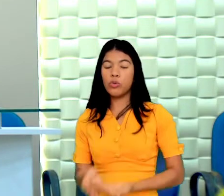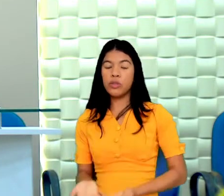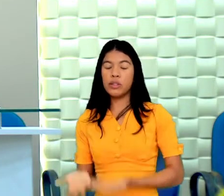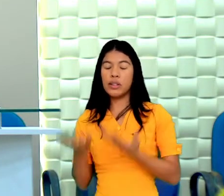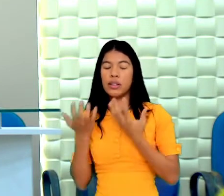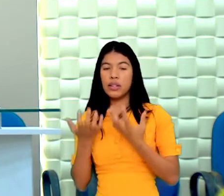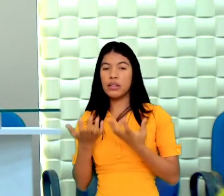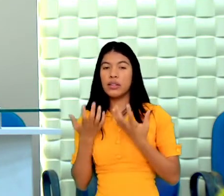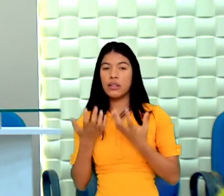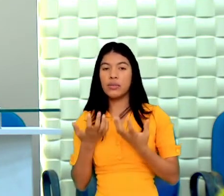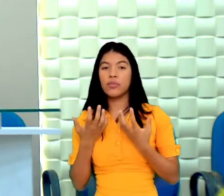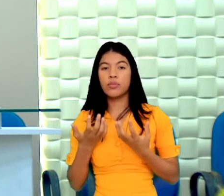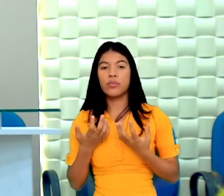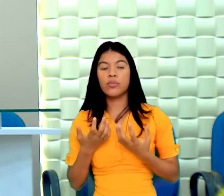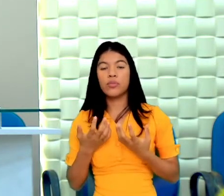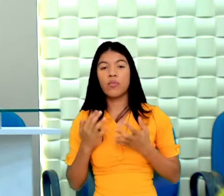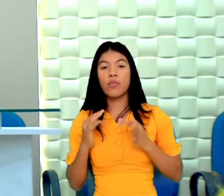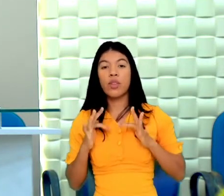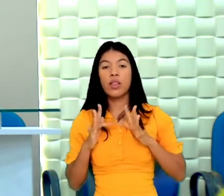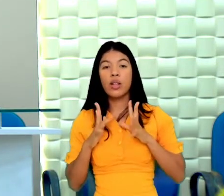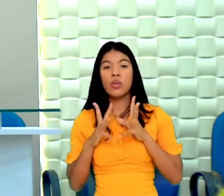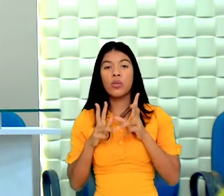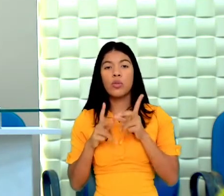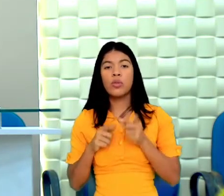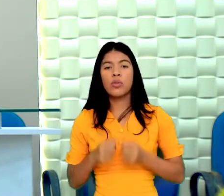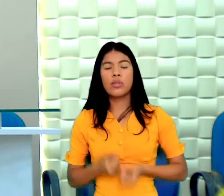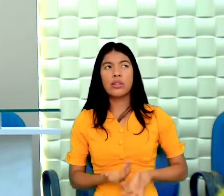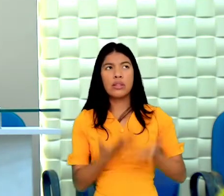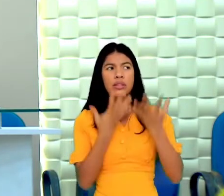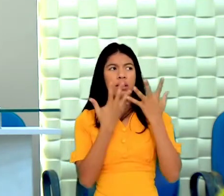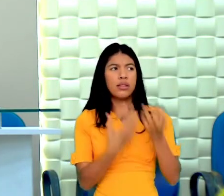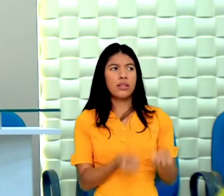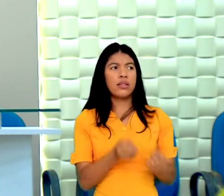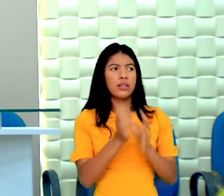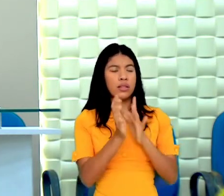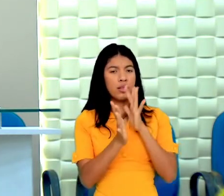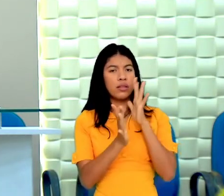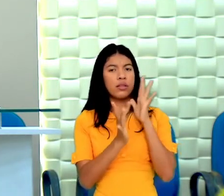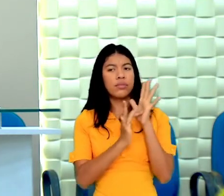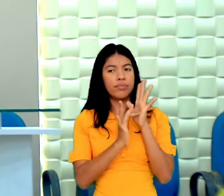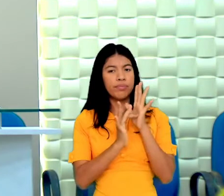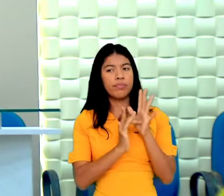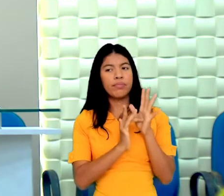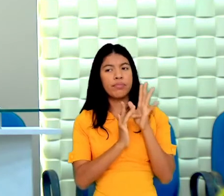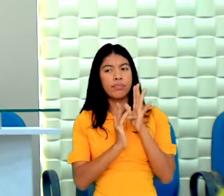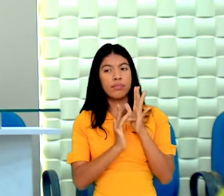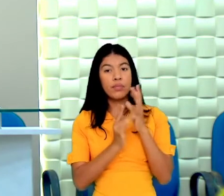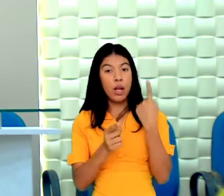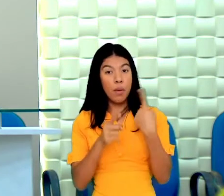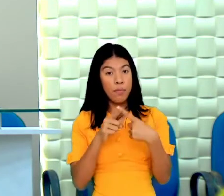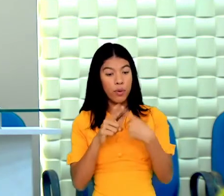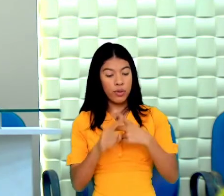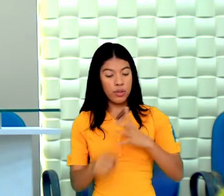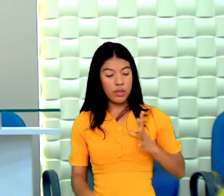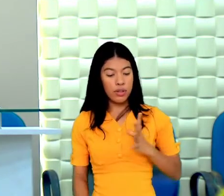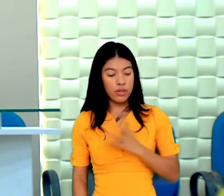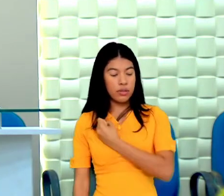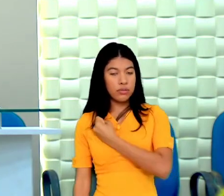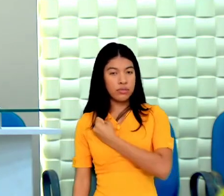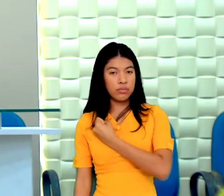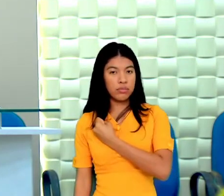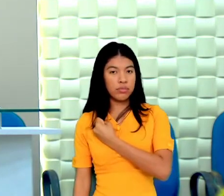Todos aqueles que confessarem a Ele como seu Salvador. Porque a salvação não